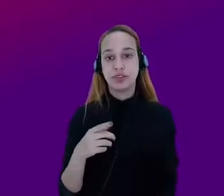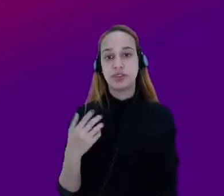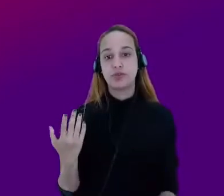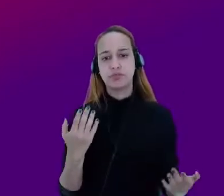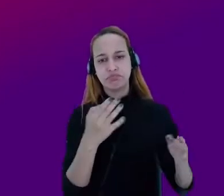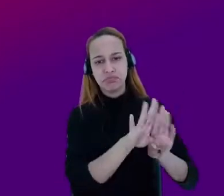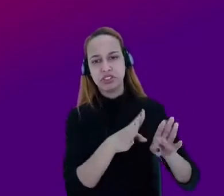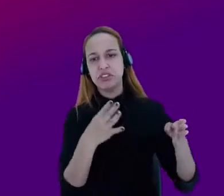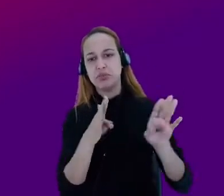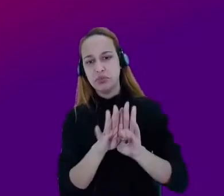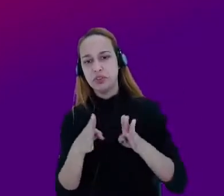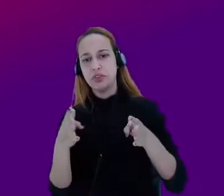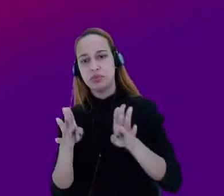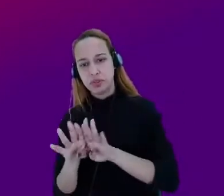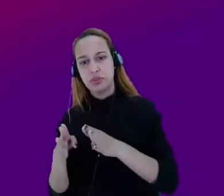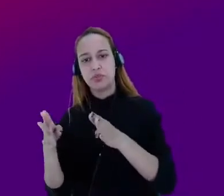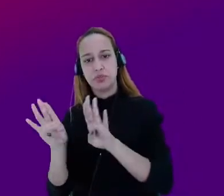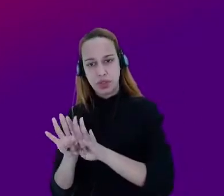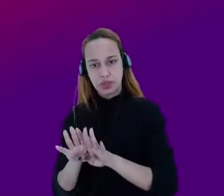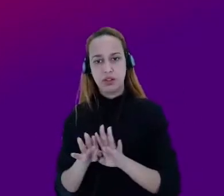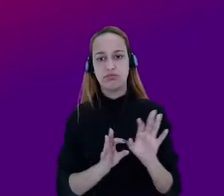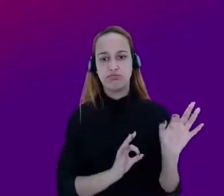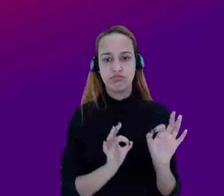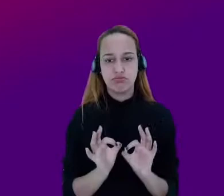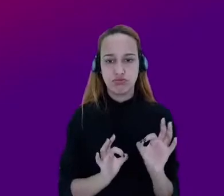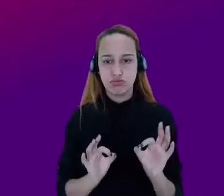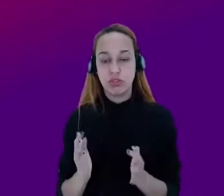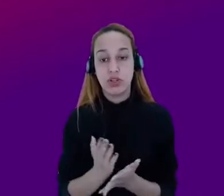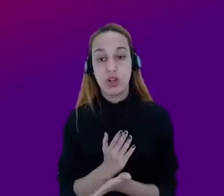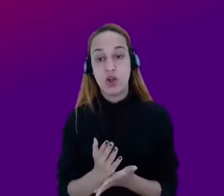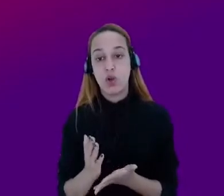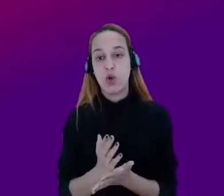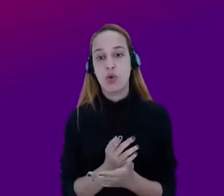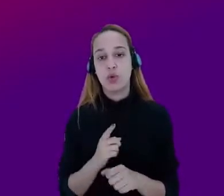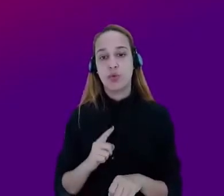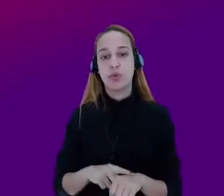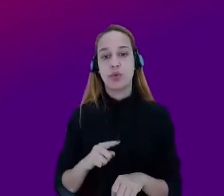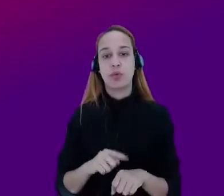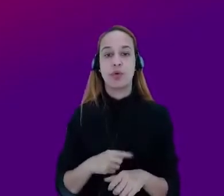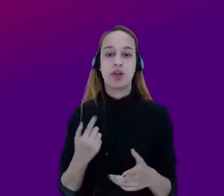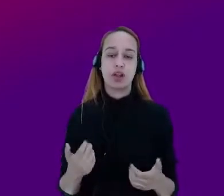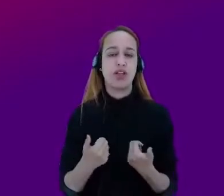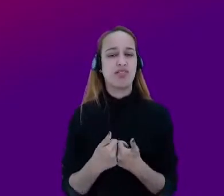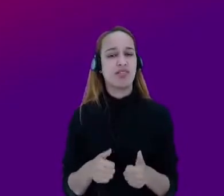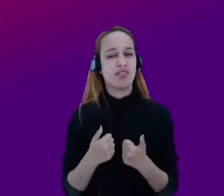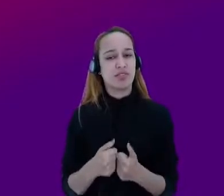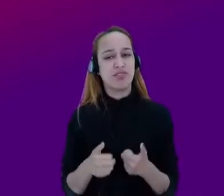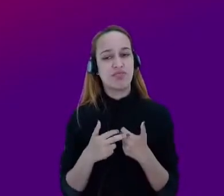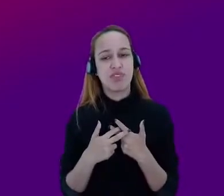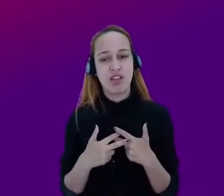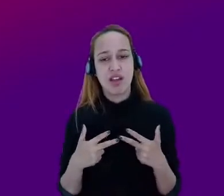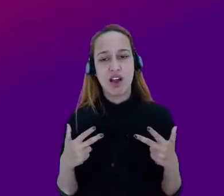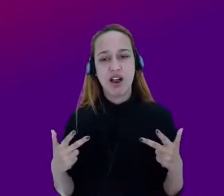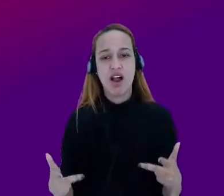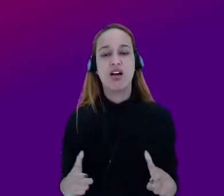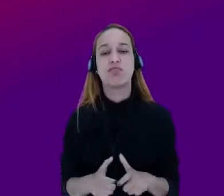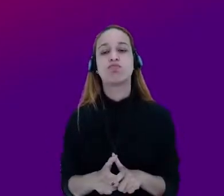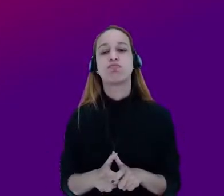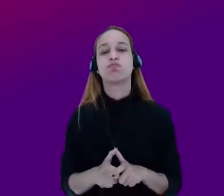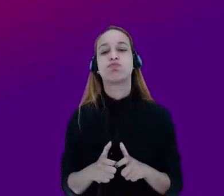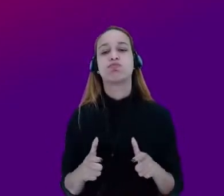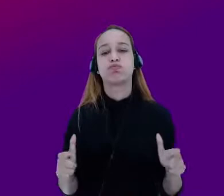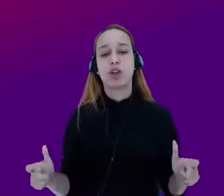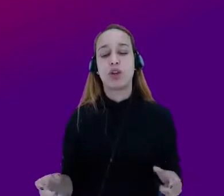fechar as operações em alguns momentos, o transporte, o aumento do delivery, ou